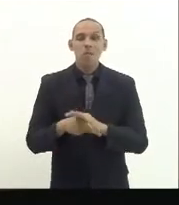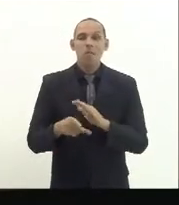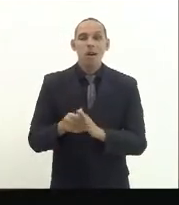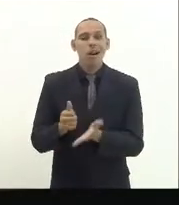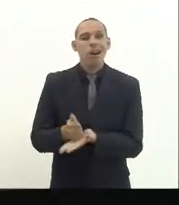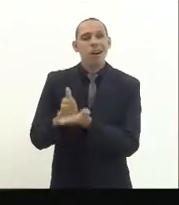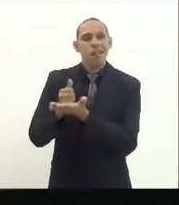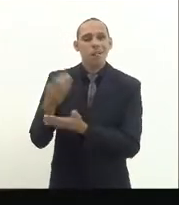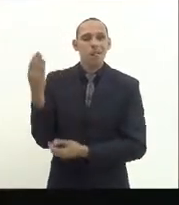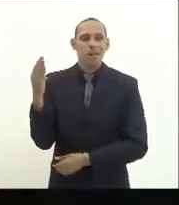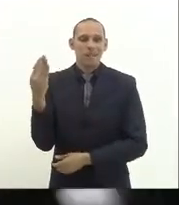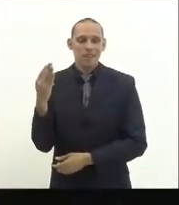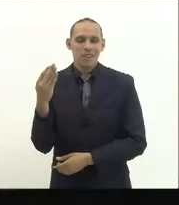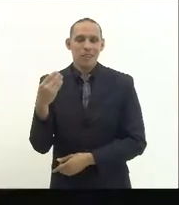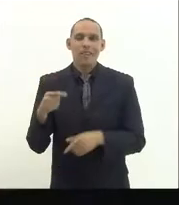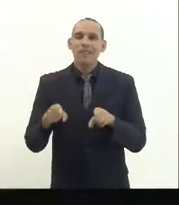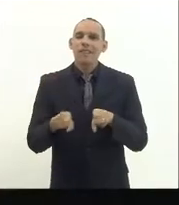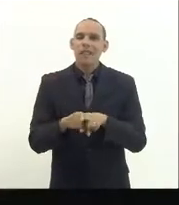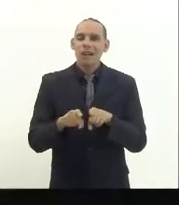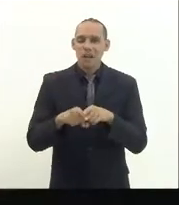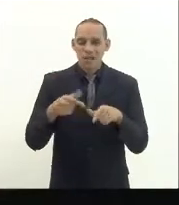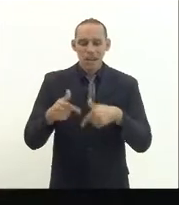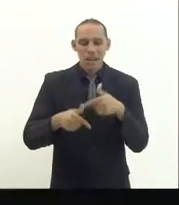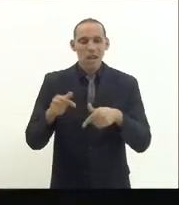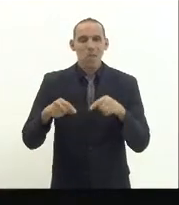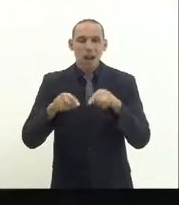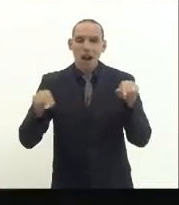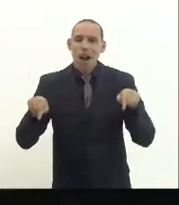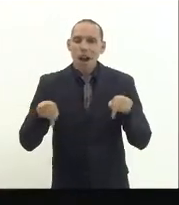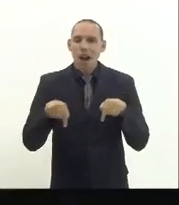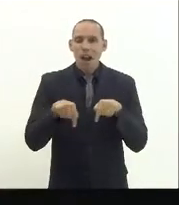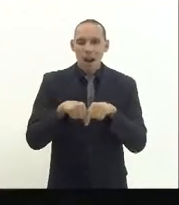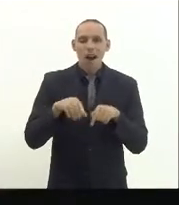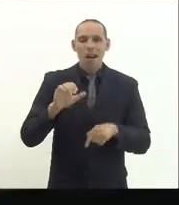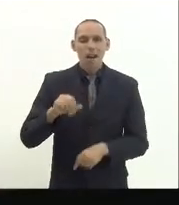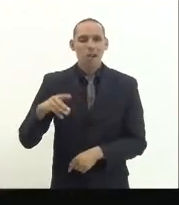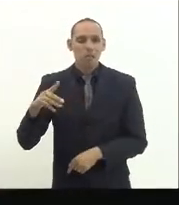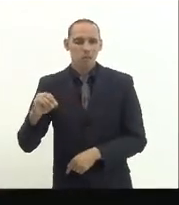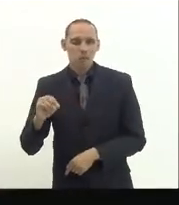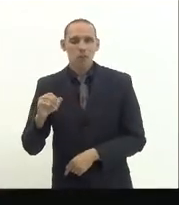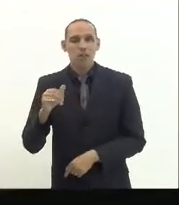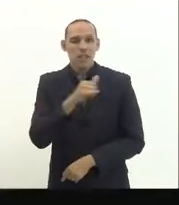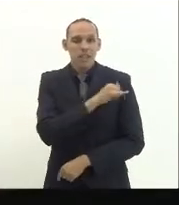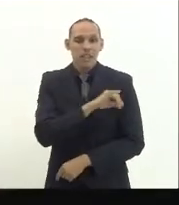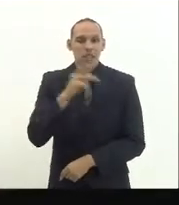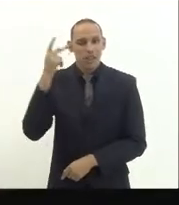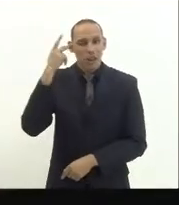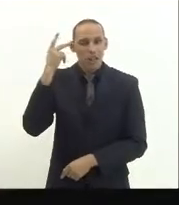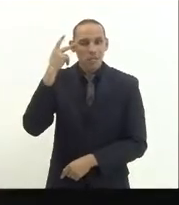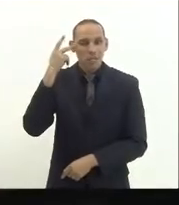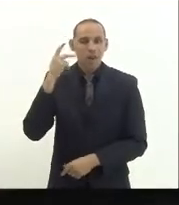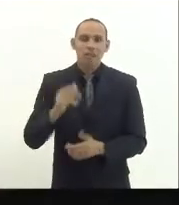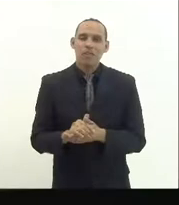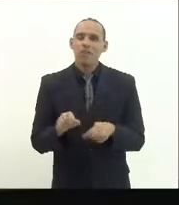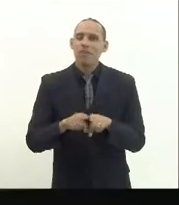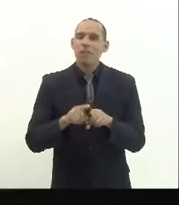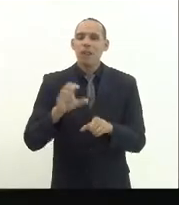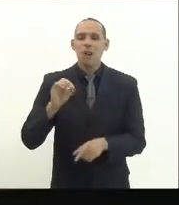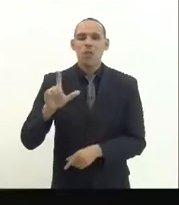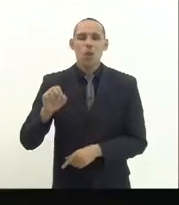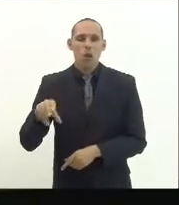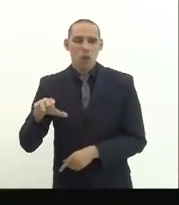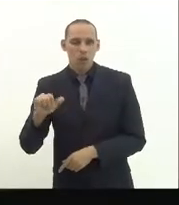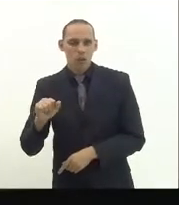Botafogo trabalhei no campo do rio-são Paulo Trabalhei na colônia Juliano Moreira do campo futebol da colônia Juliano Moreira